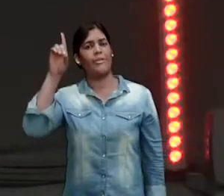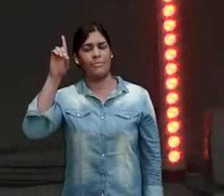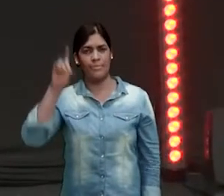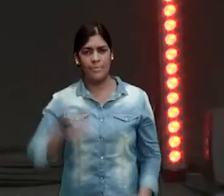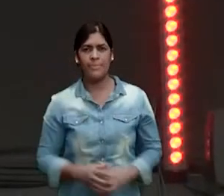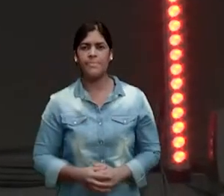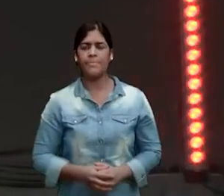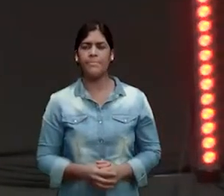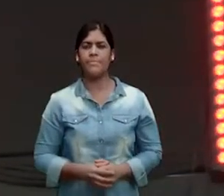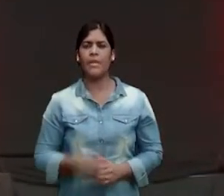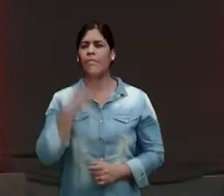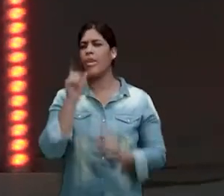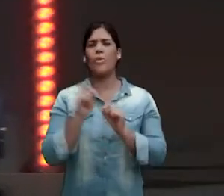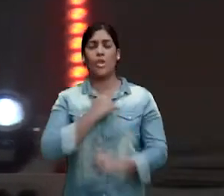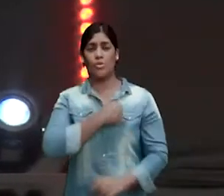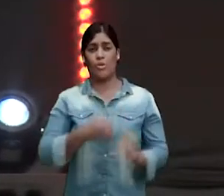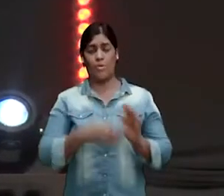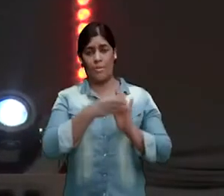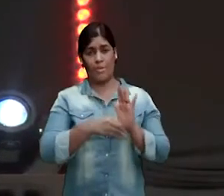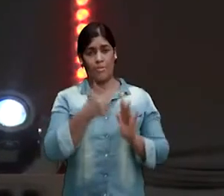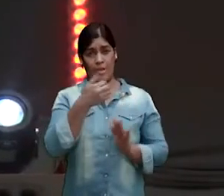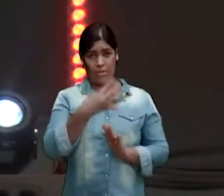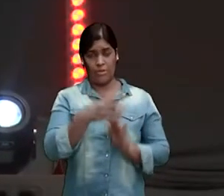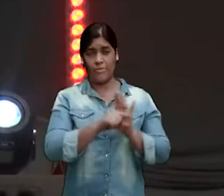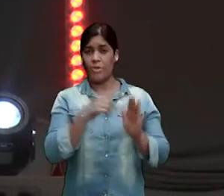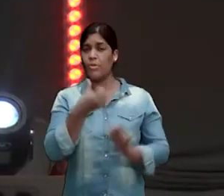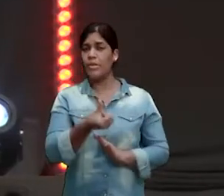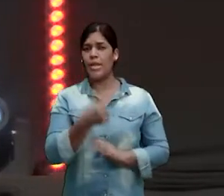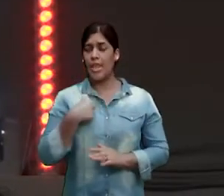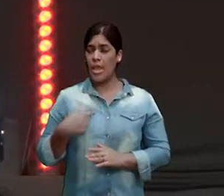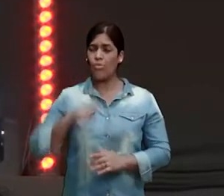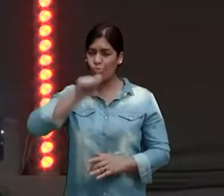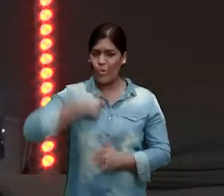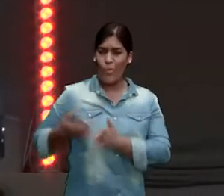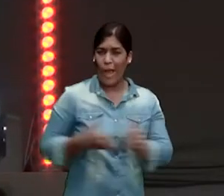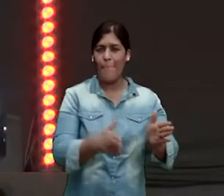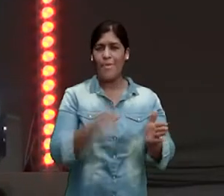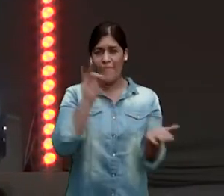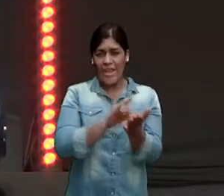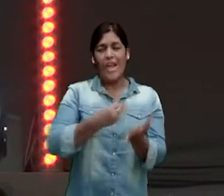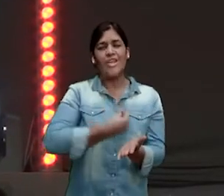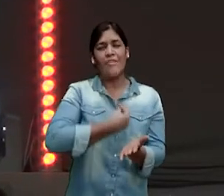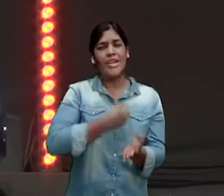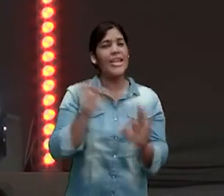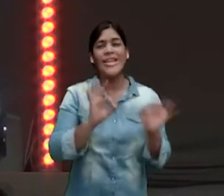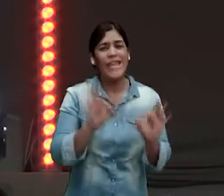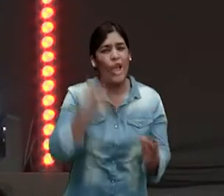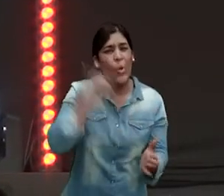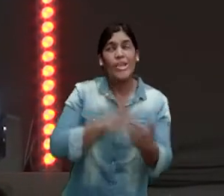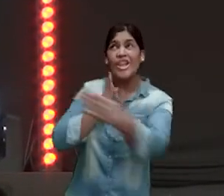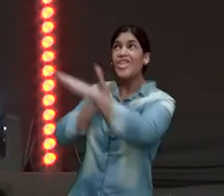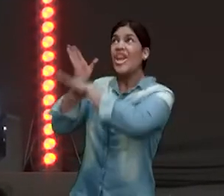ele vai dizer João 14 6 Eu sou o caminho a verdade e a vida ninguém vem ao Pai ninguém ninguém